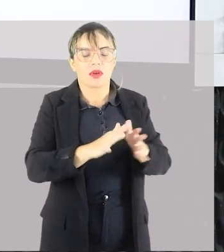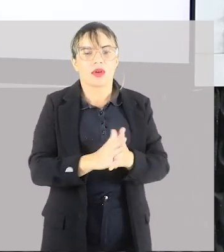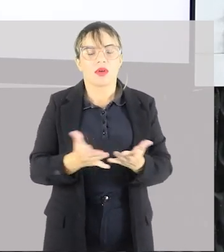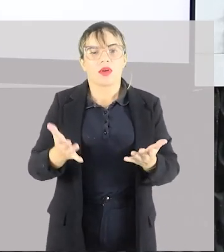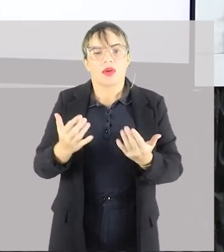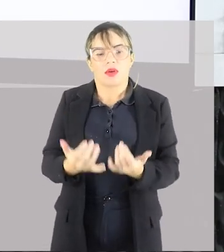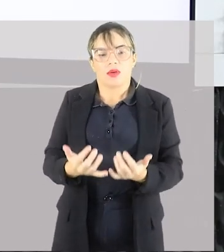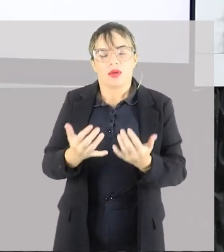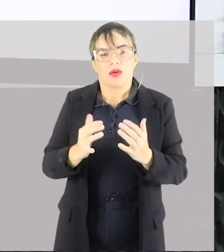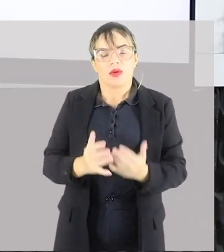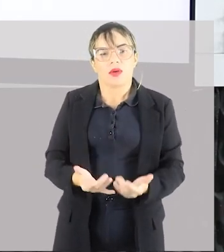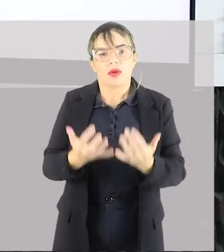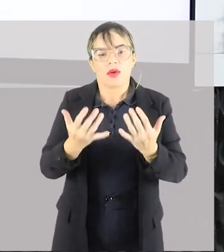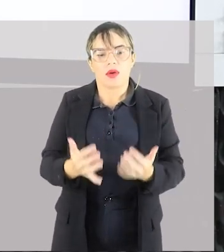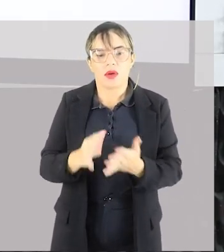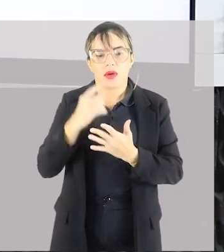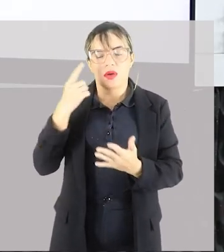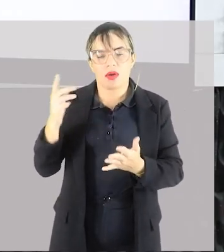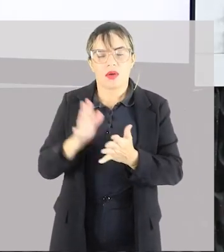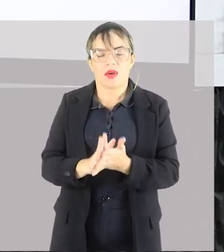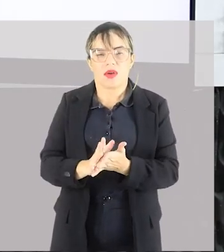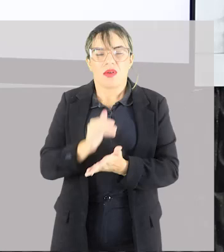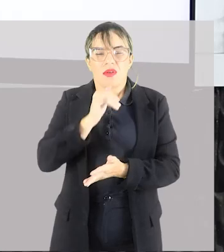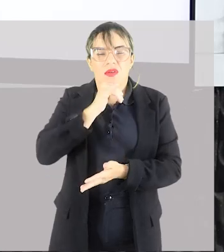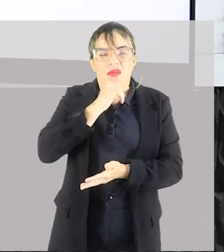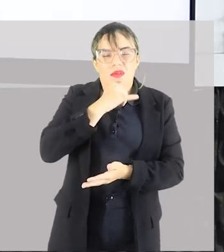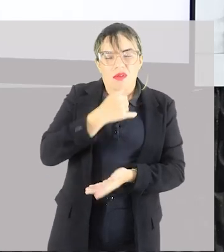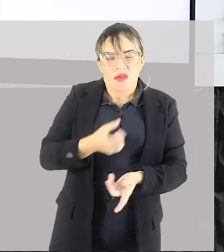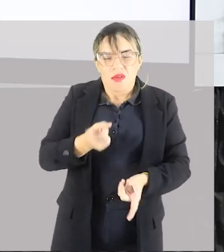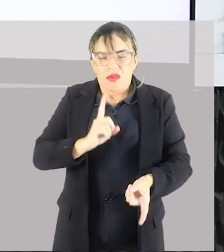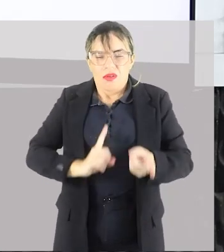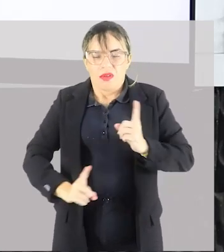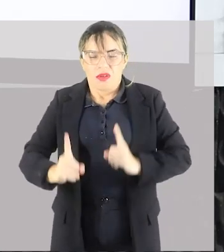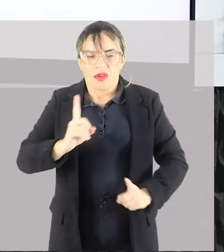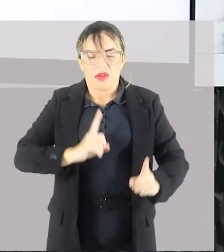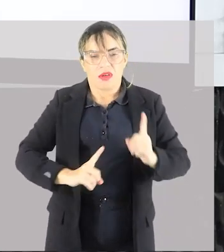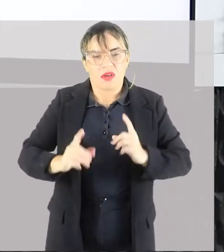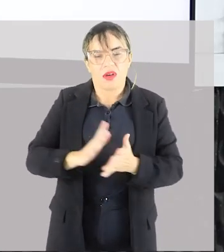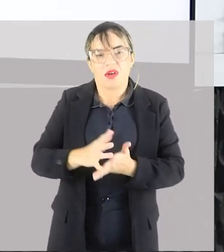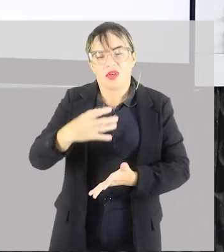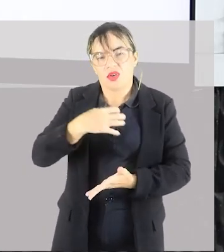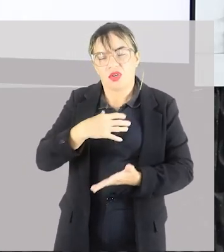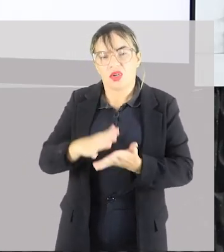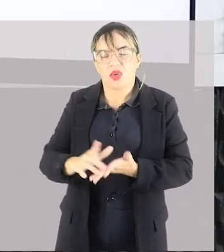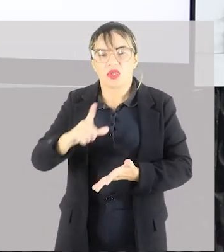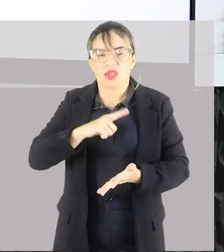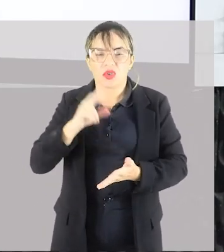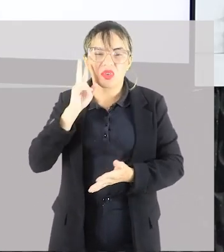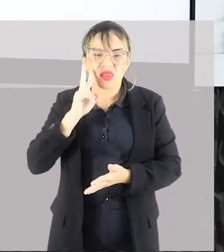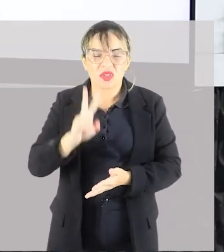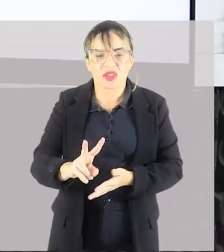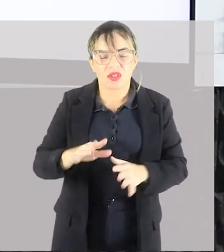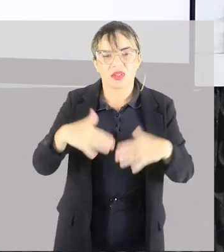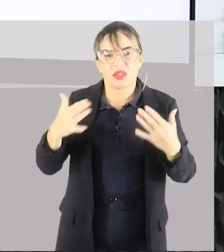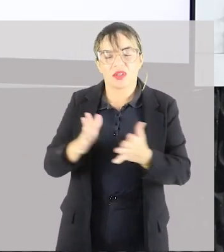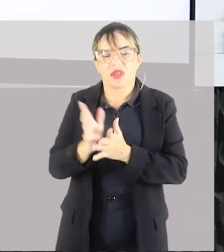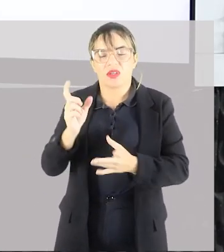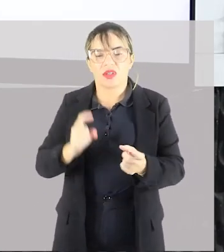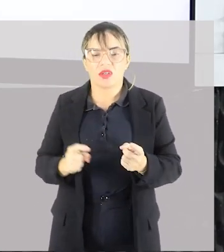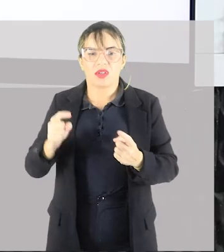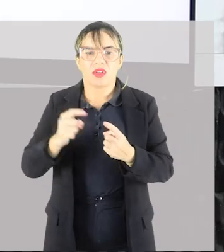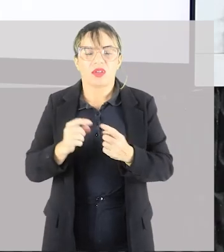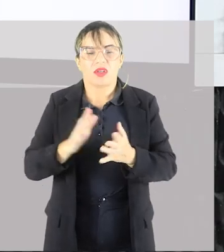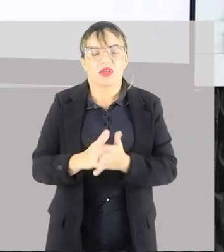dramático, mas ao mesmo tempo depressivo. A sensação que eu tenho é essa. Talvez não seja mesmo para vocês. Então, a instalação tem o objetivo de